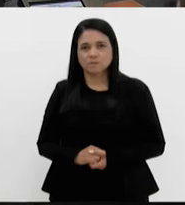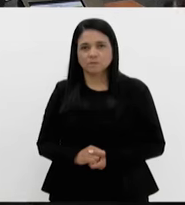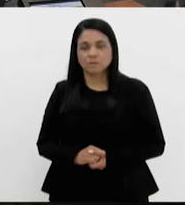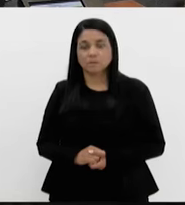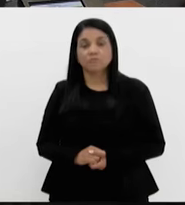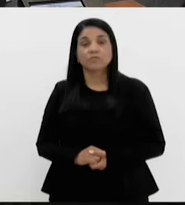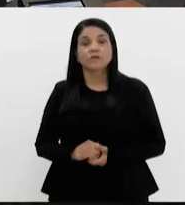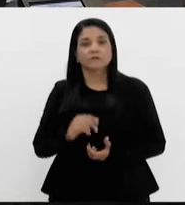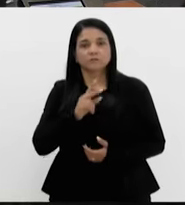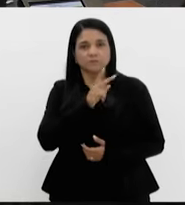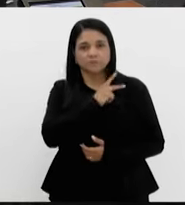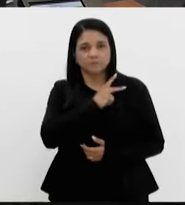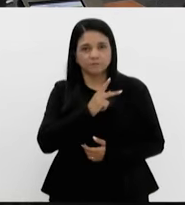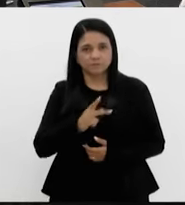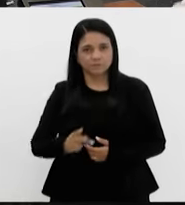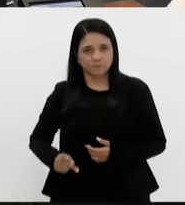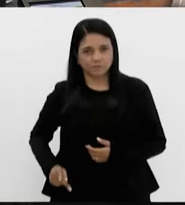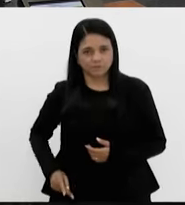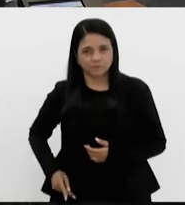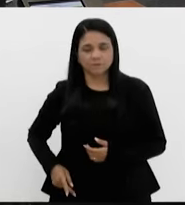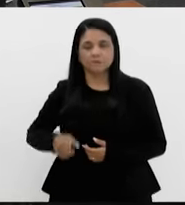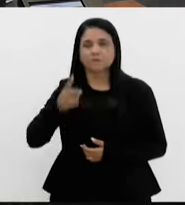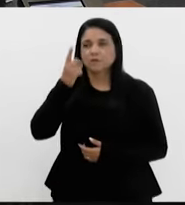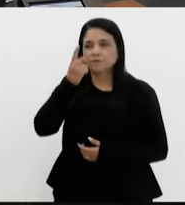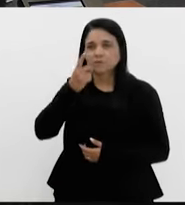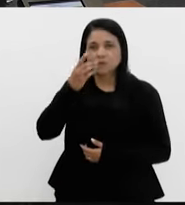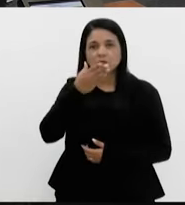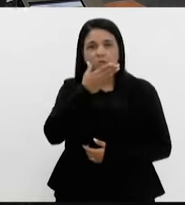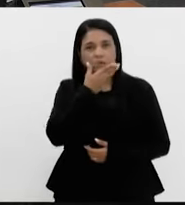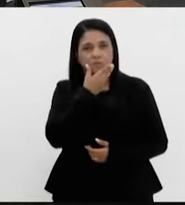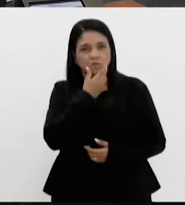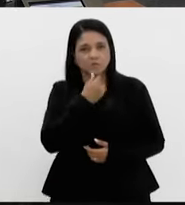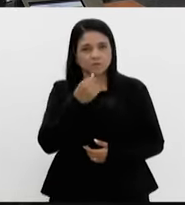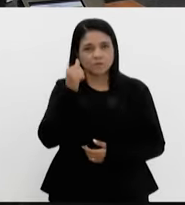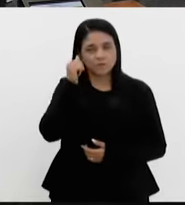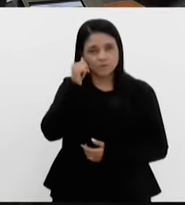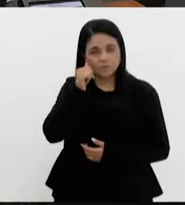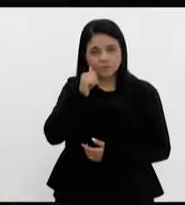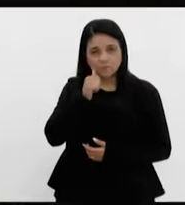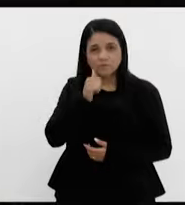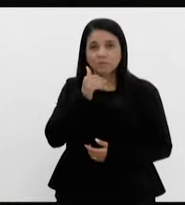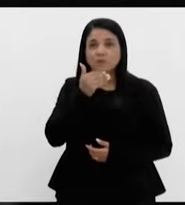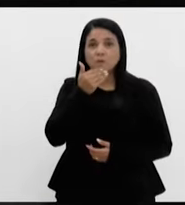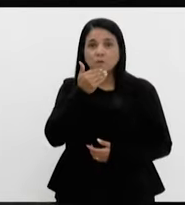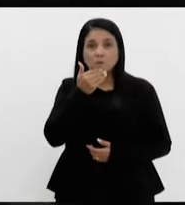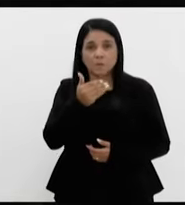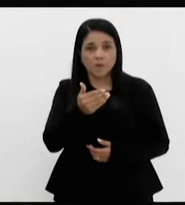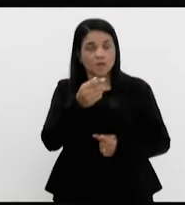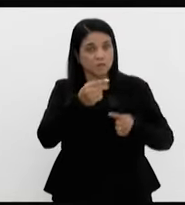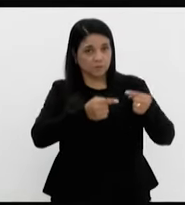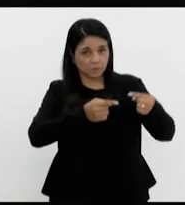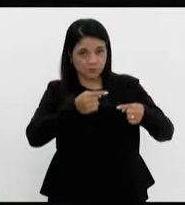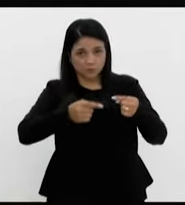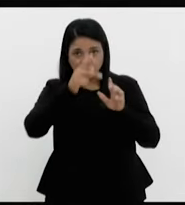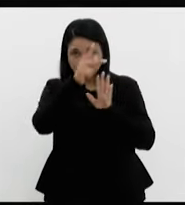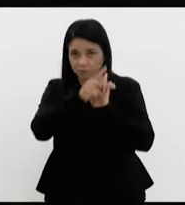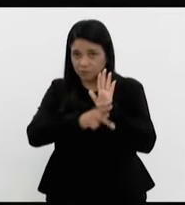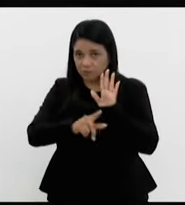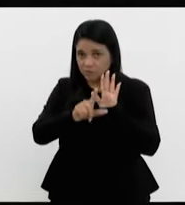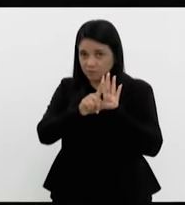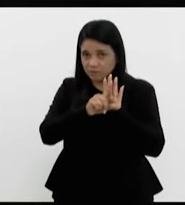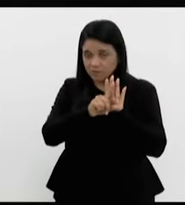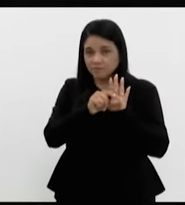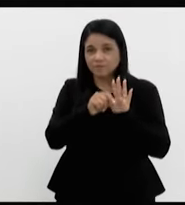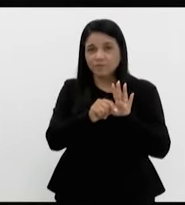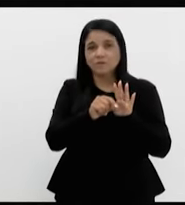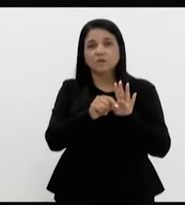Senhor presidente, senhoras deputadas, senhores deputados, peço para discutir o projeto que institui o